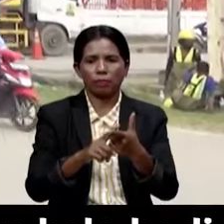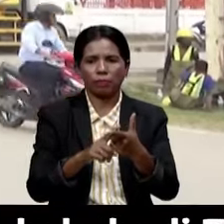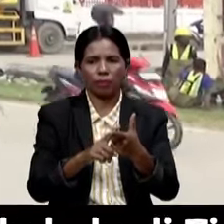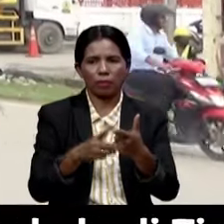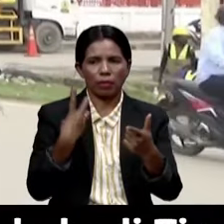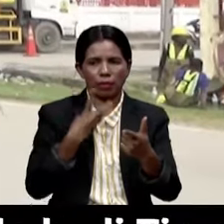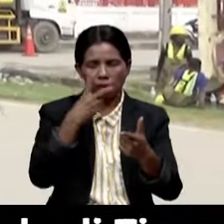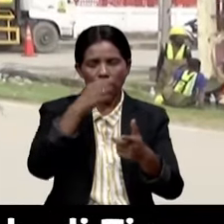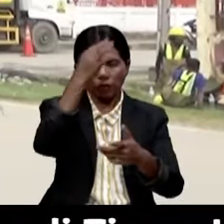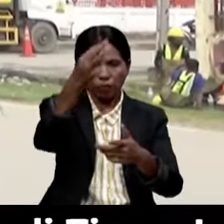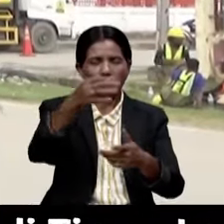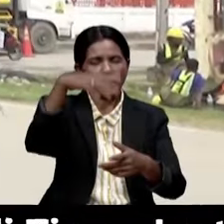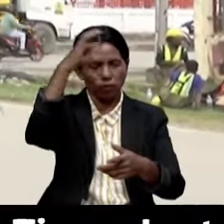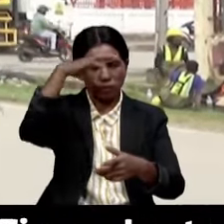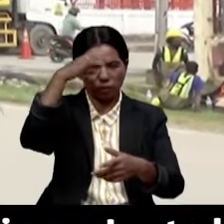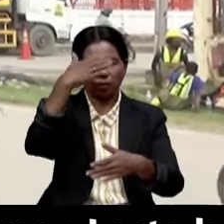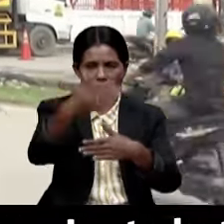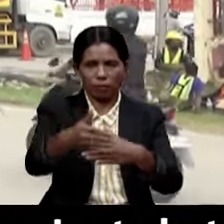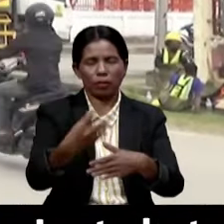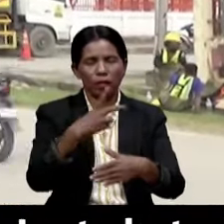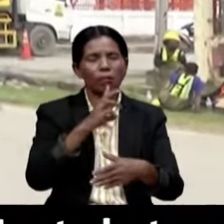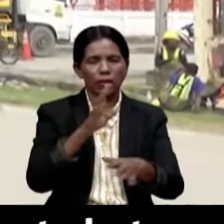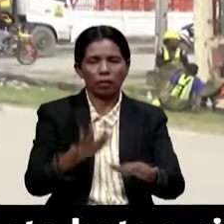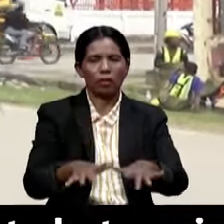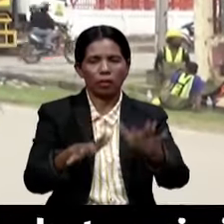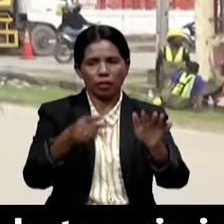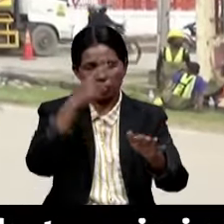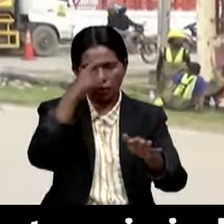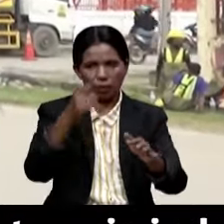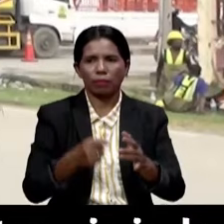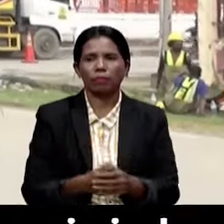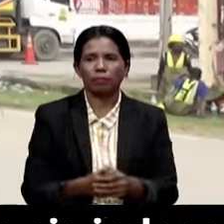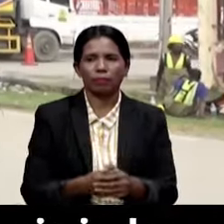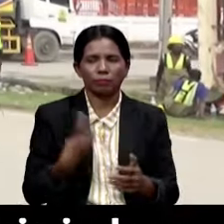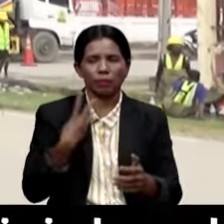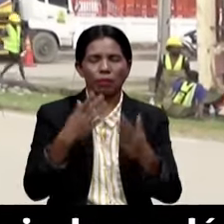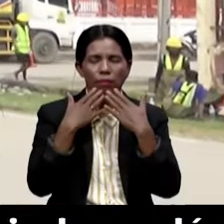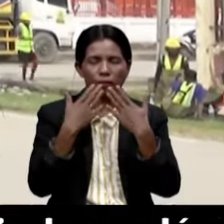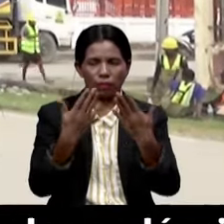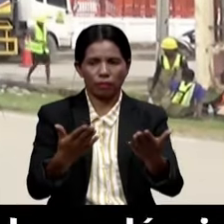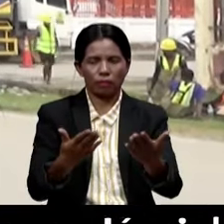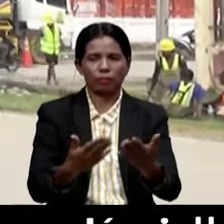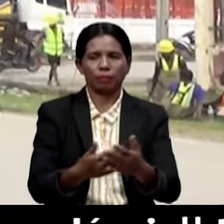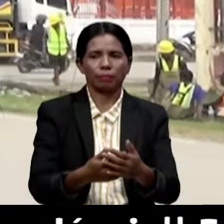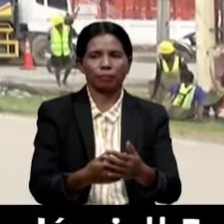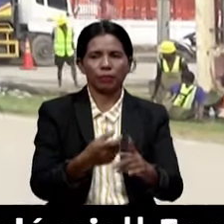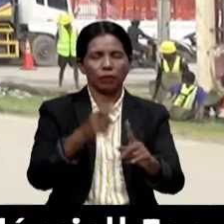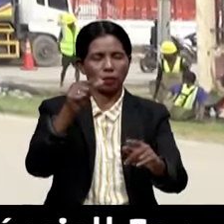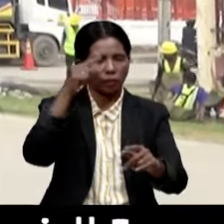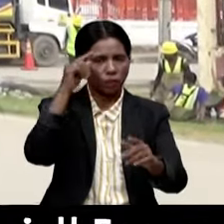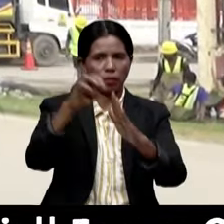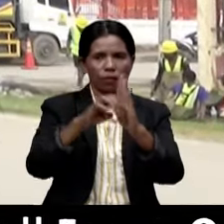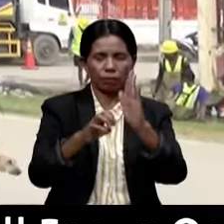Itu hari top pak udang buat ikut semaya, hari top biasa kan. Kami dana maka kami akan resus bahus gubernur kestado,